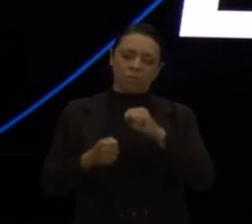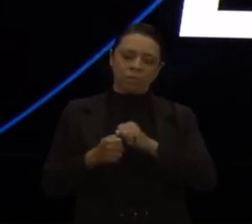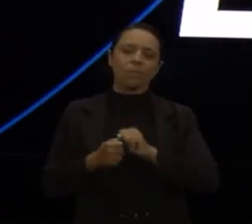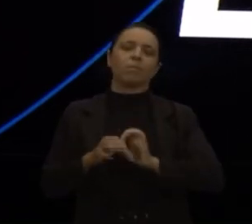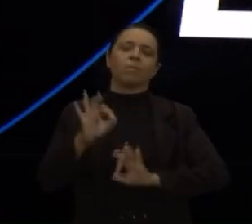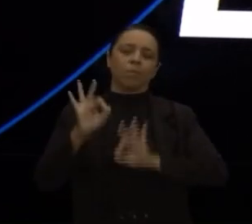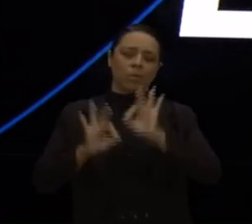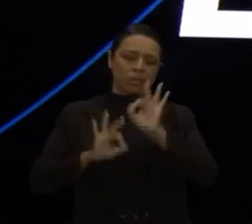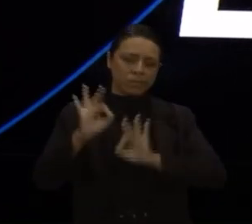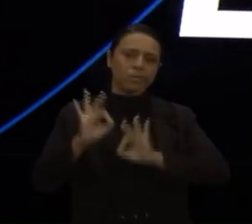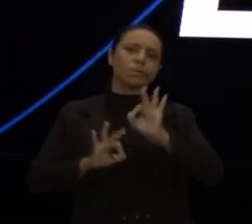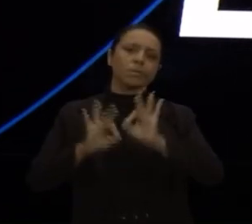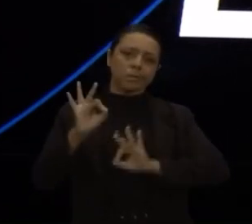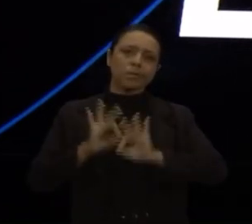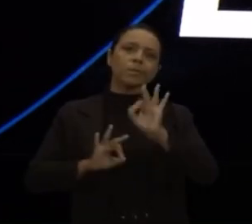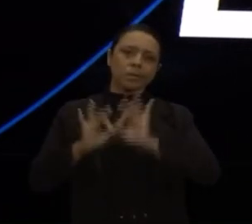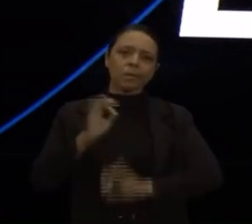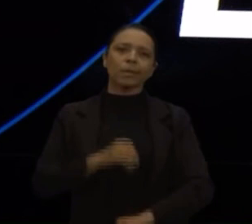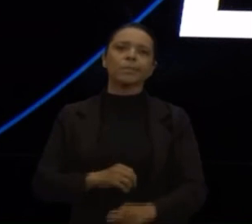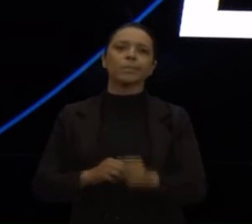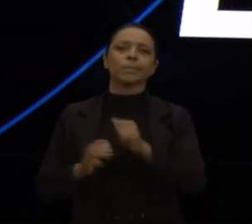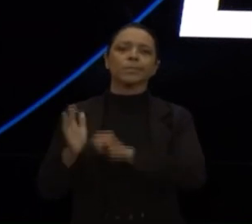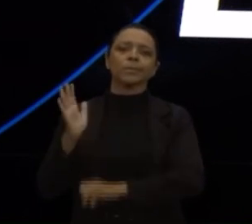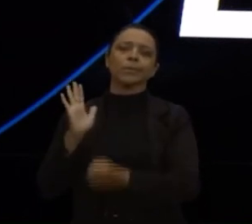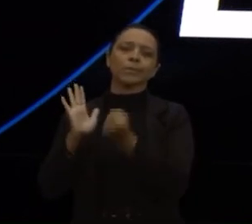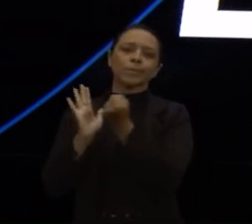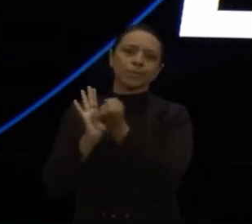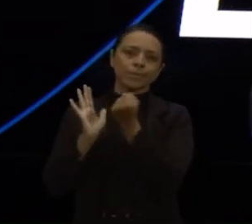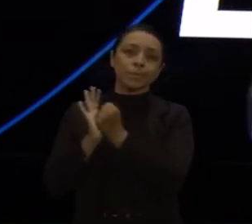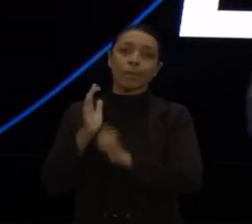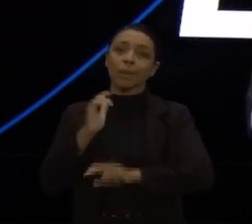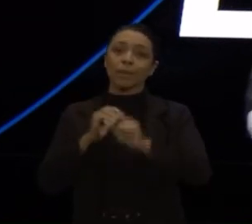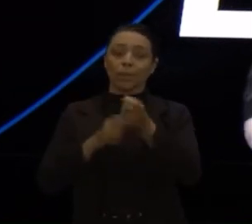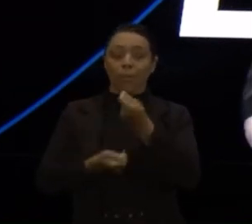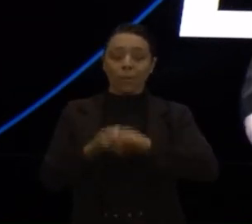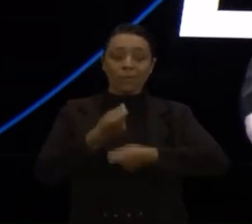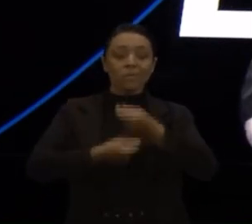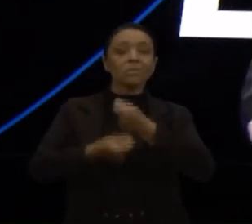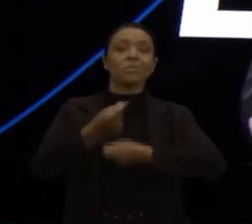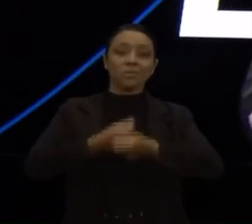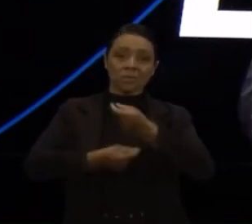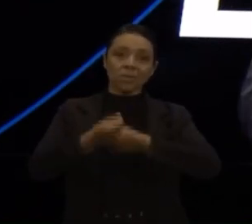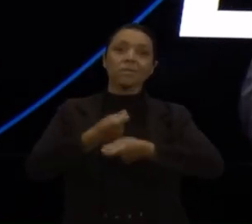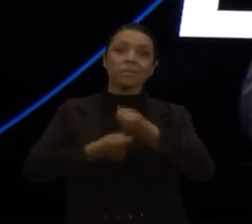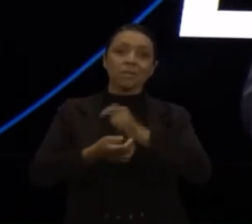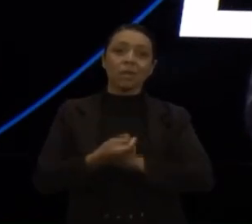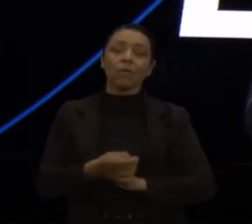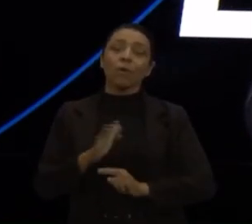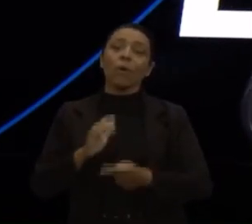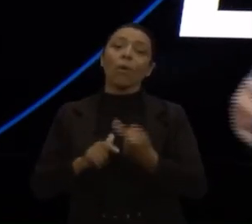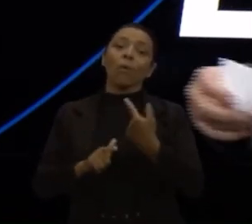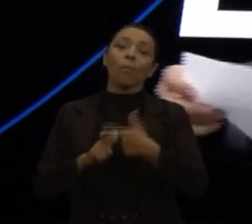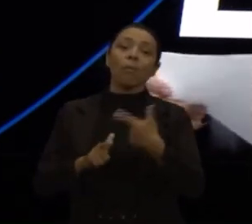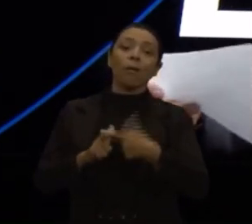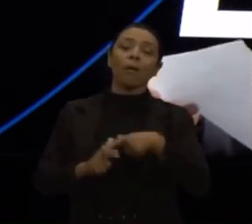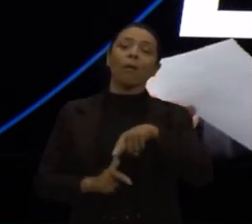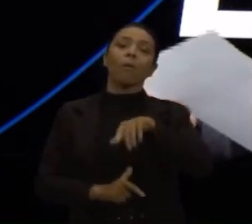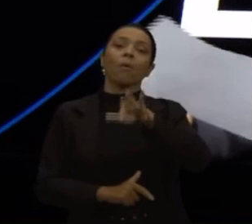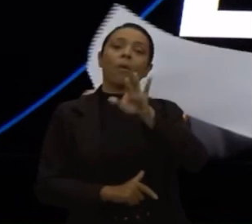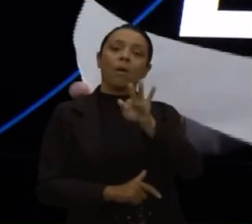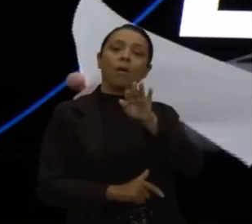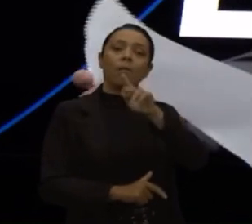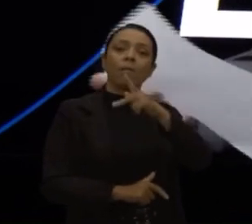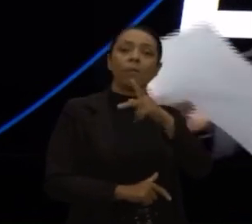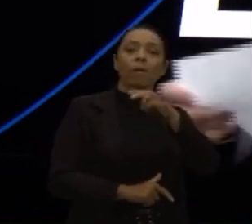para fins de fato de organização administrativa né em razão das sucessivas quedas de fpm que o governo